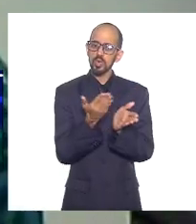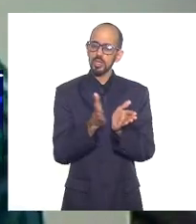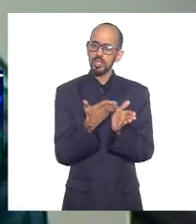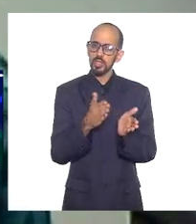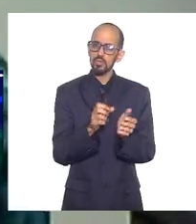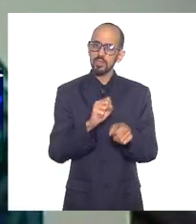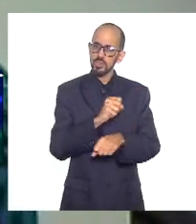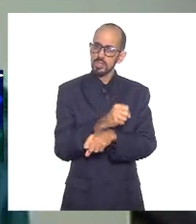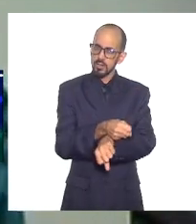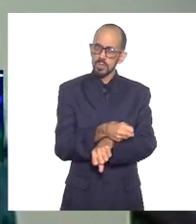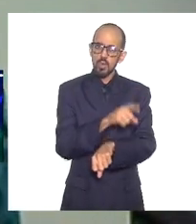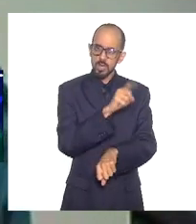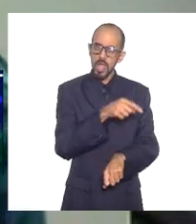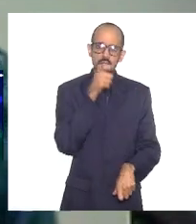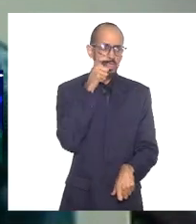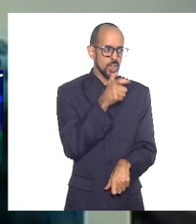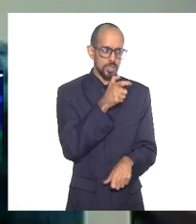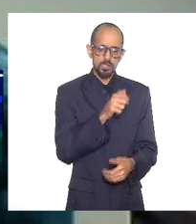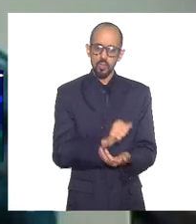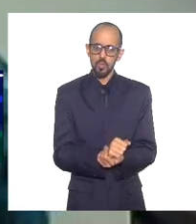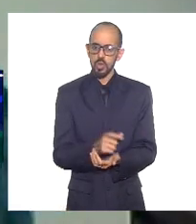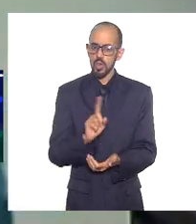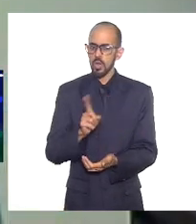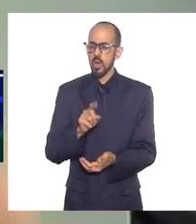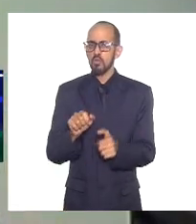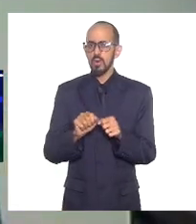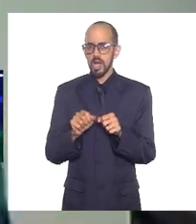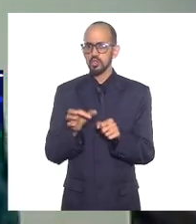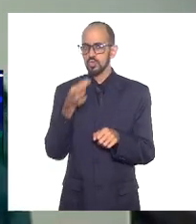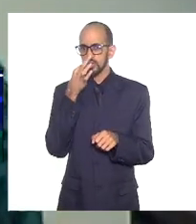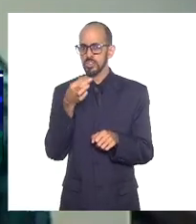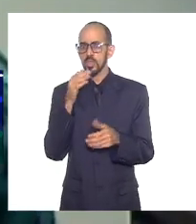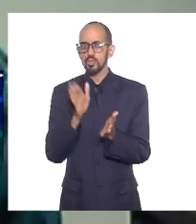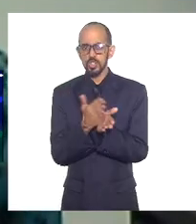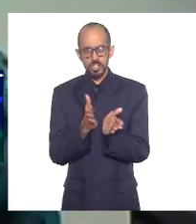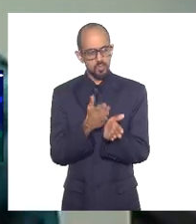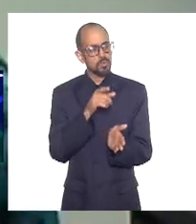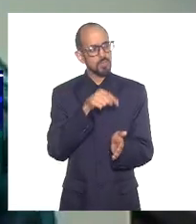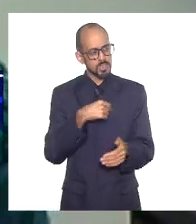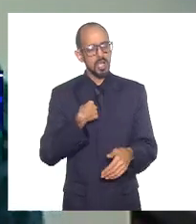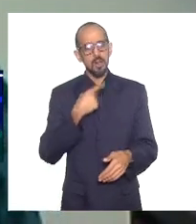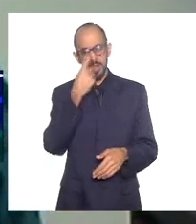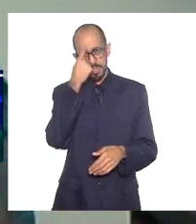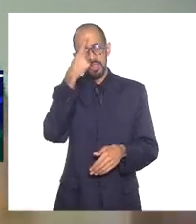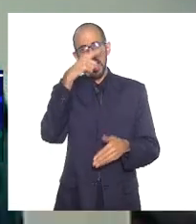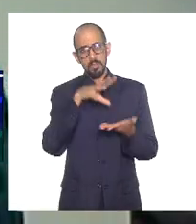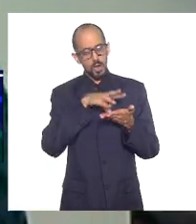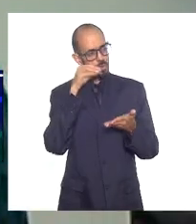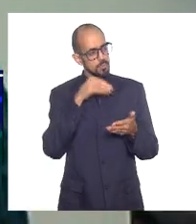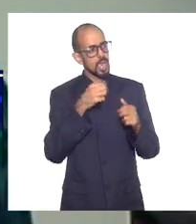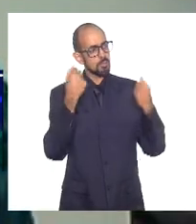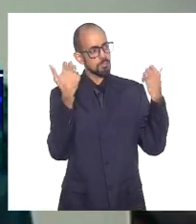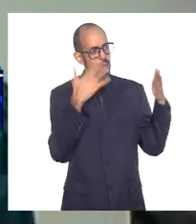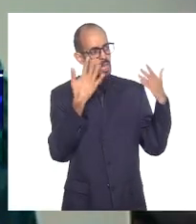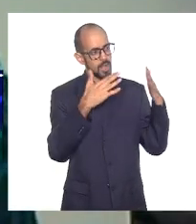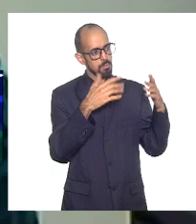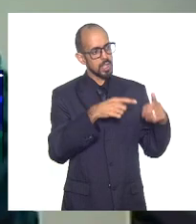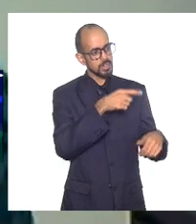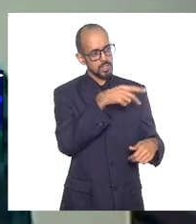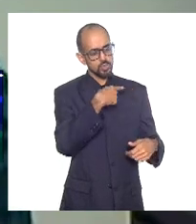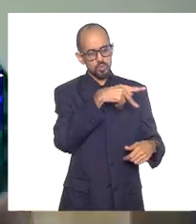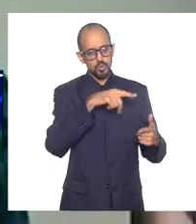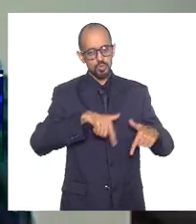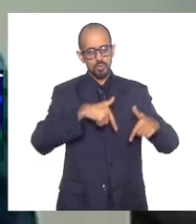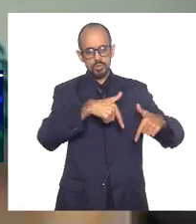muitíssimo interessante. Não faço sugestão de livro, mas é uma boa ideia para copiar, e quero aplaudir essa iniciativa, que é um